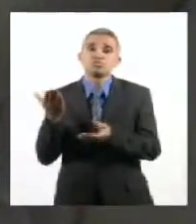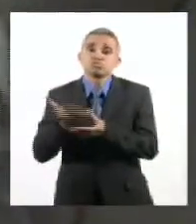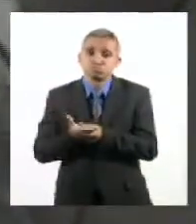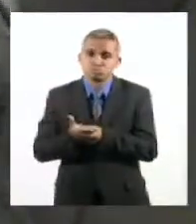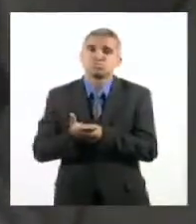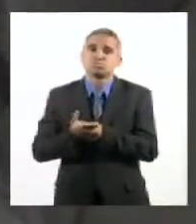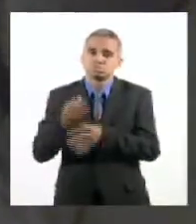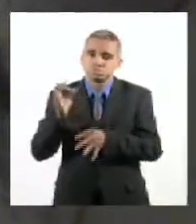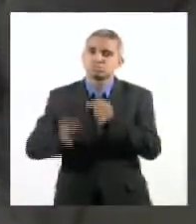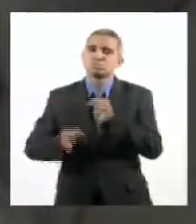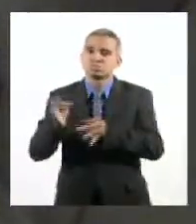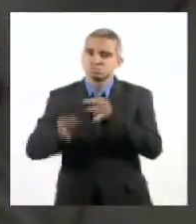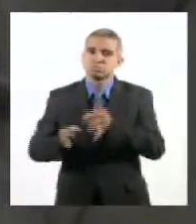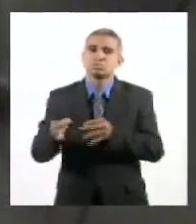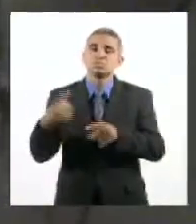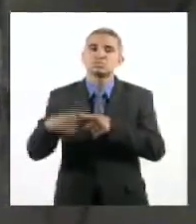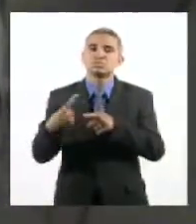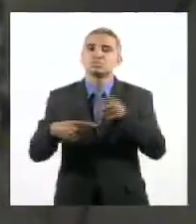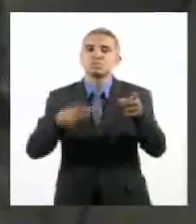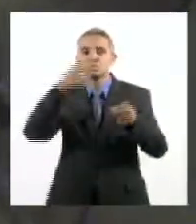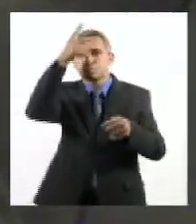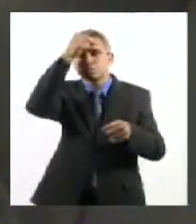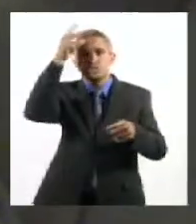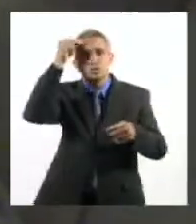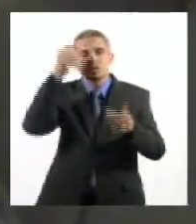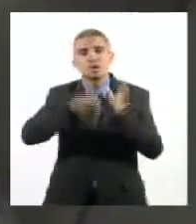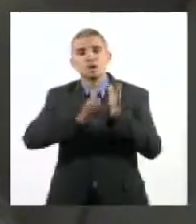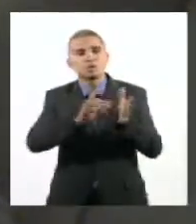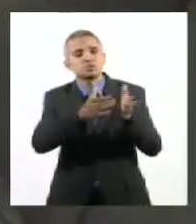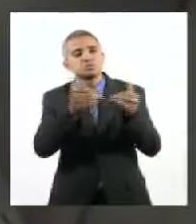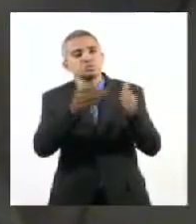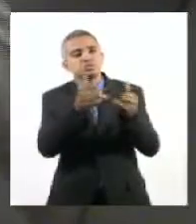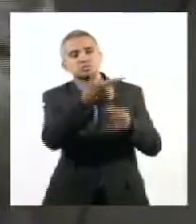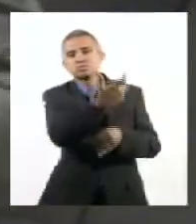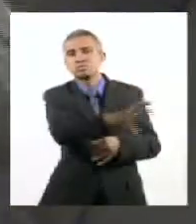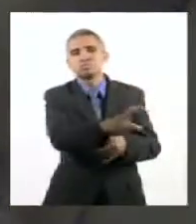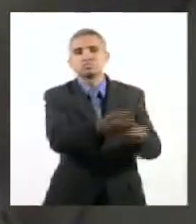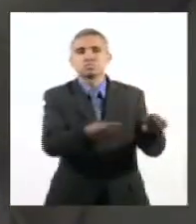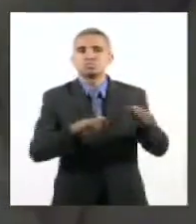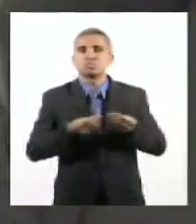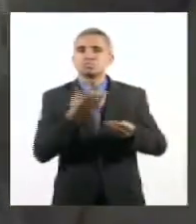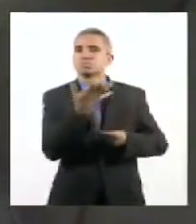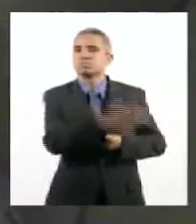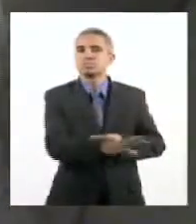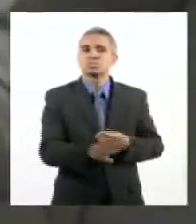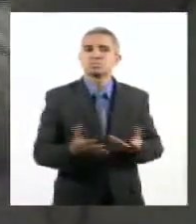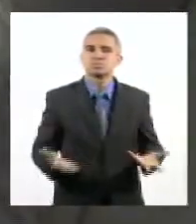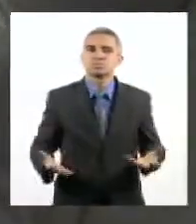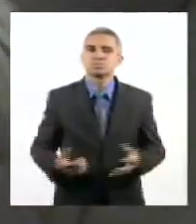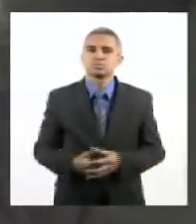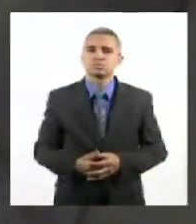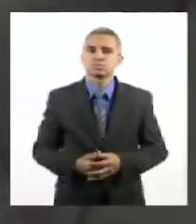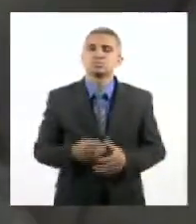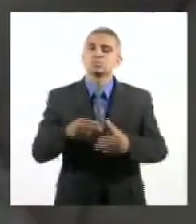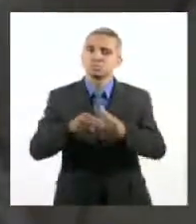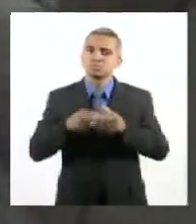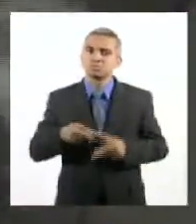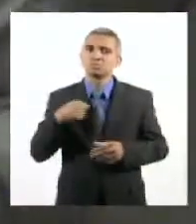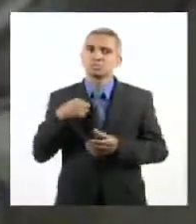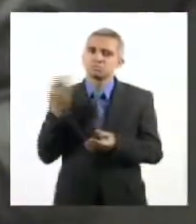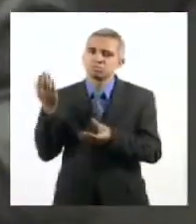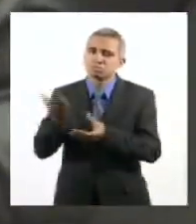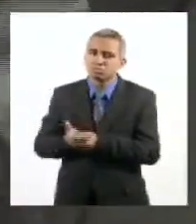de segurança, porque a prefeitura, consequentemente o prefeito, se negou a fornecer um documento que é